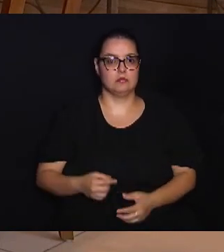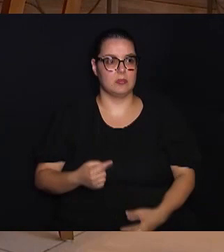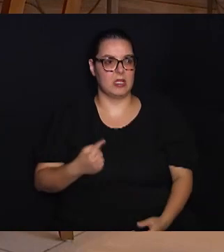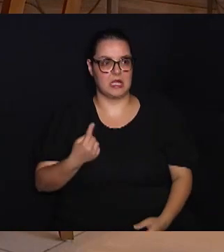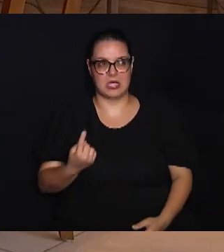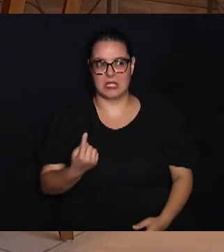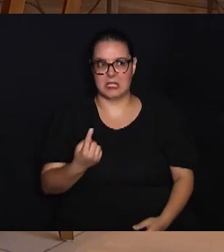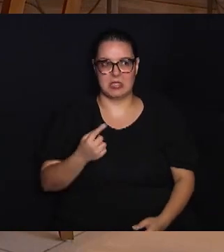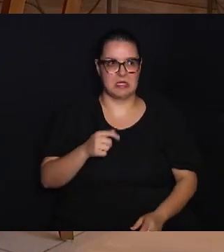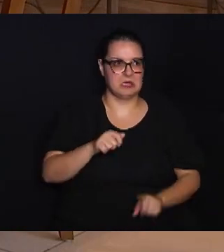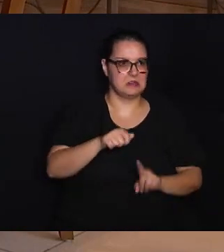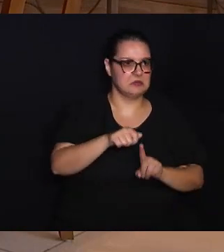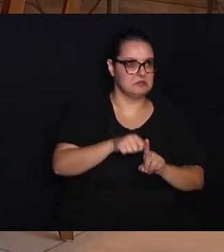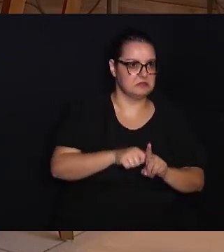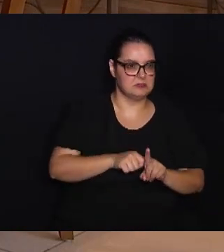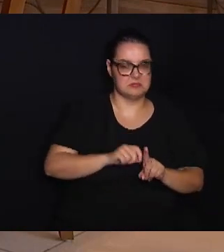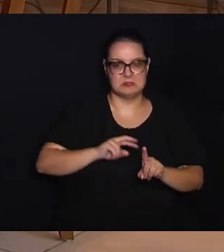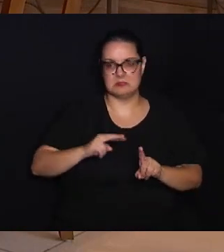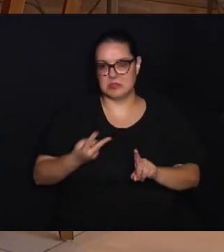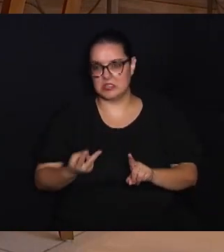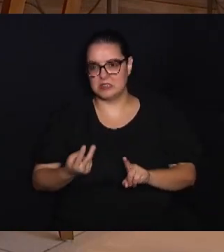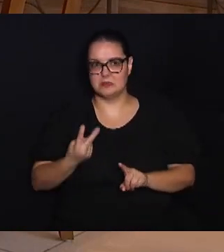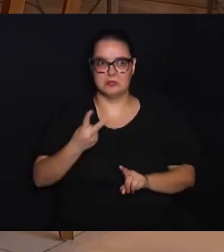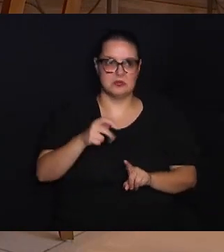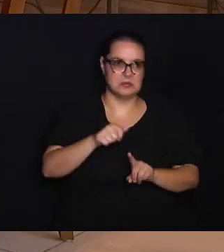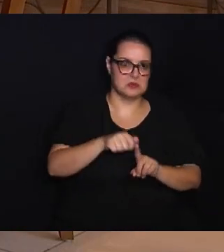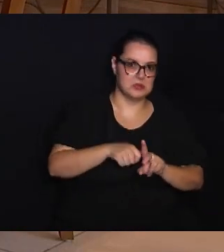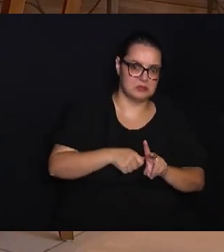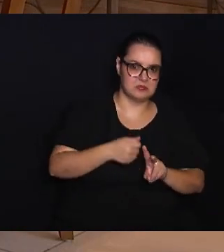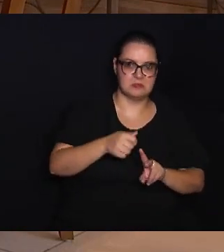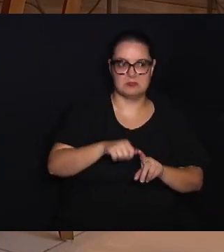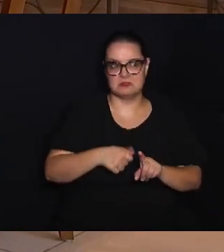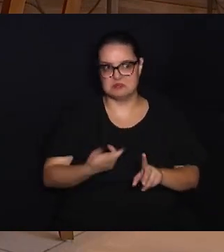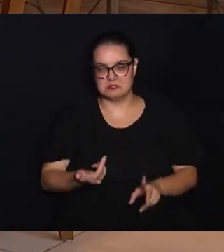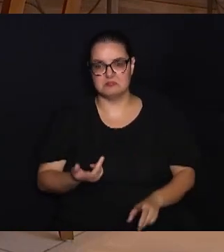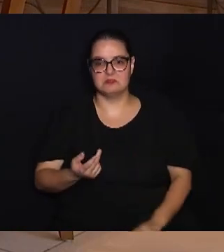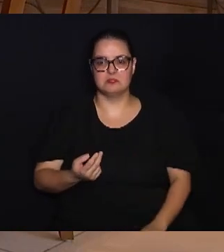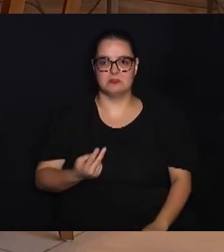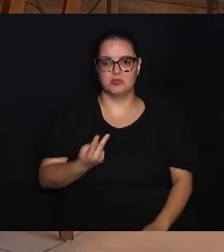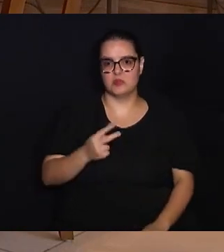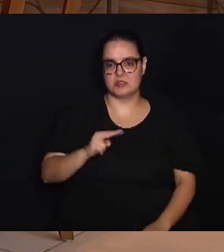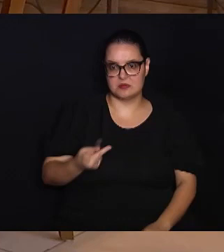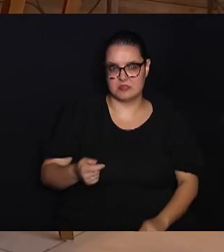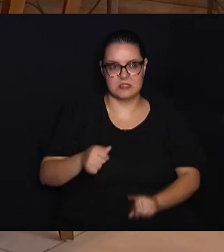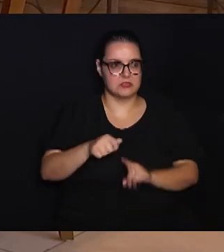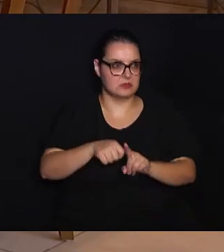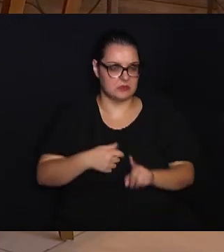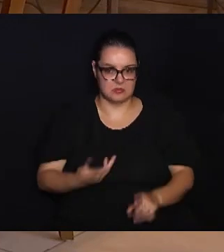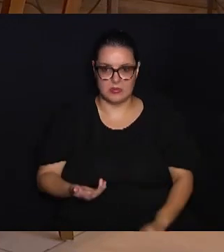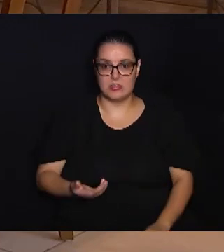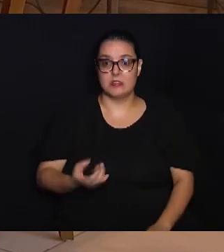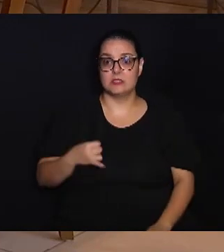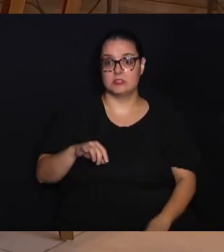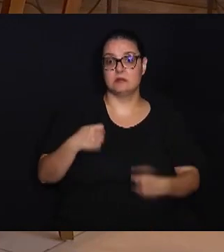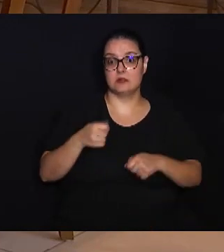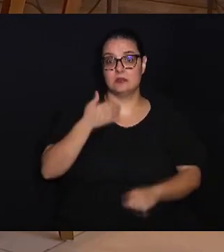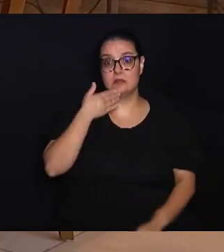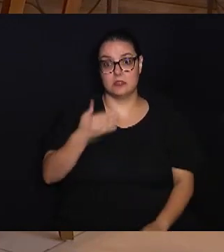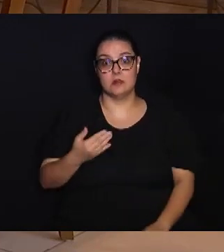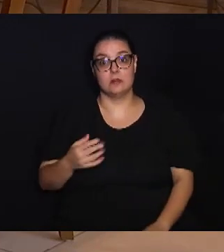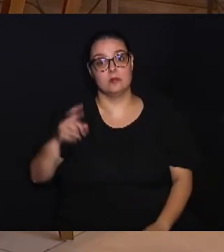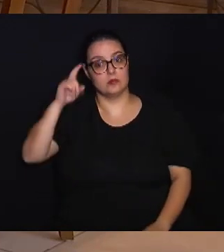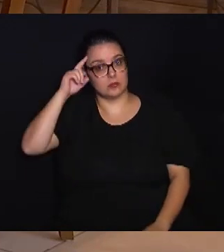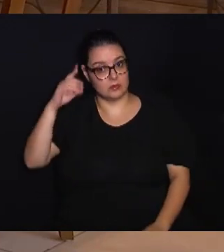a cada um mês ou a dois meses né Depende da Necessidade se nós eh precisar é só